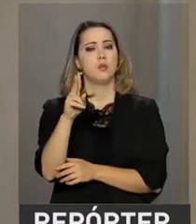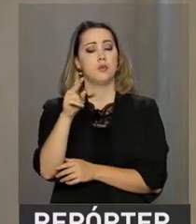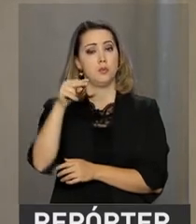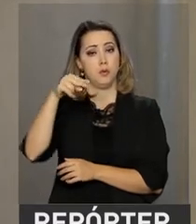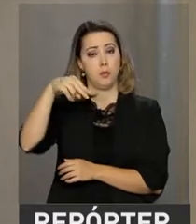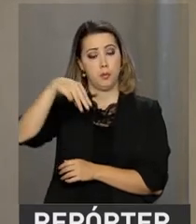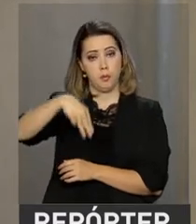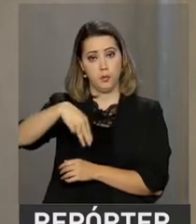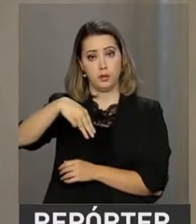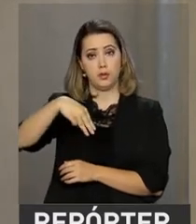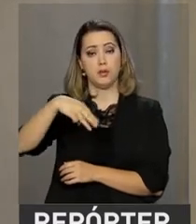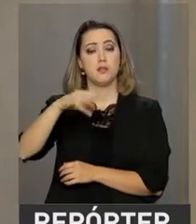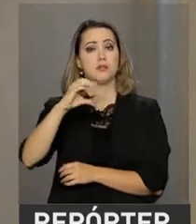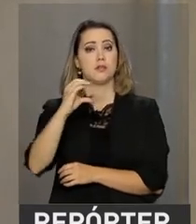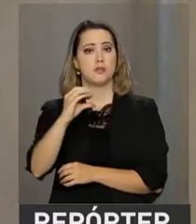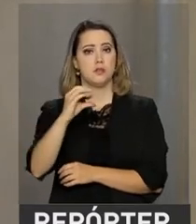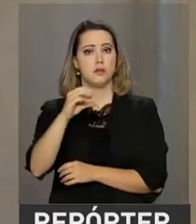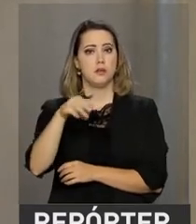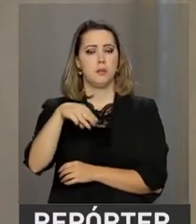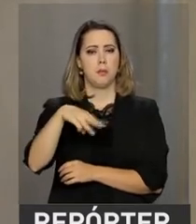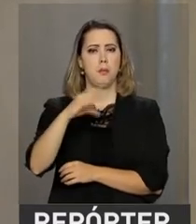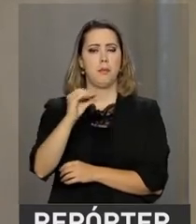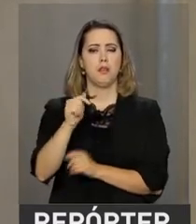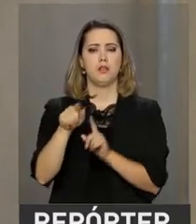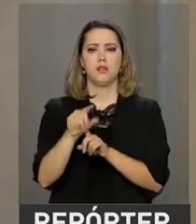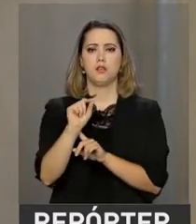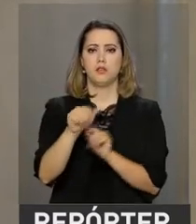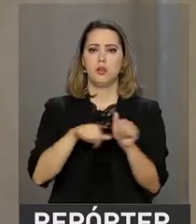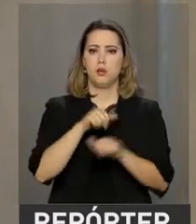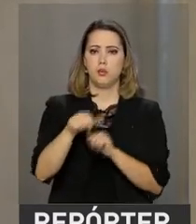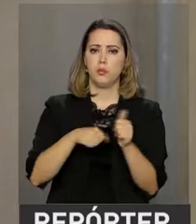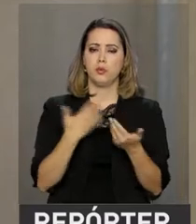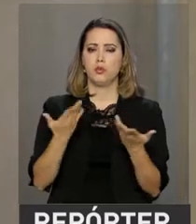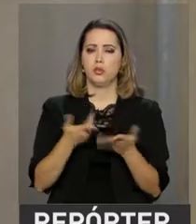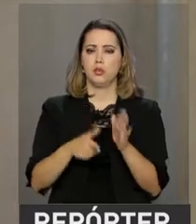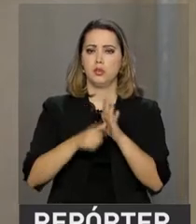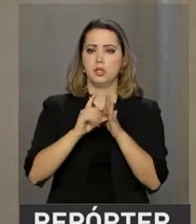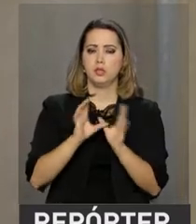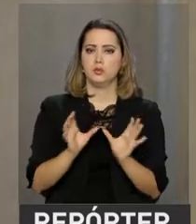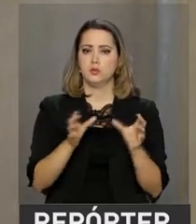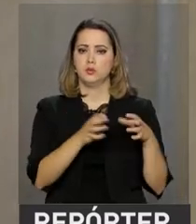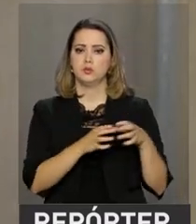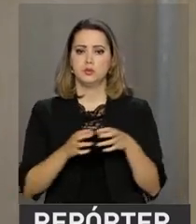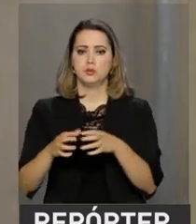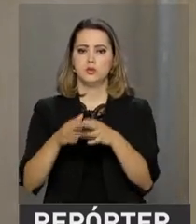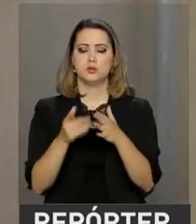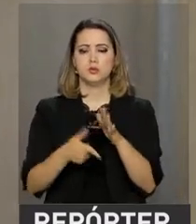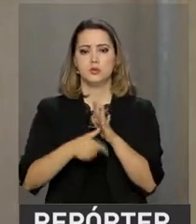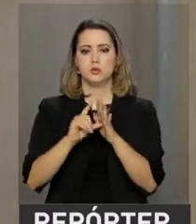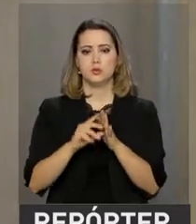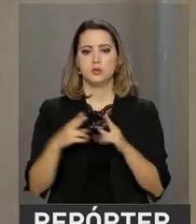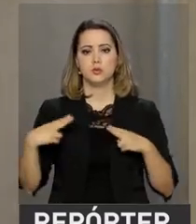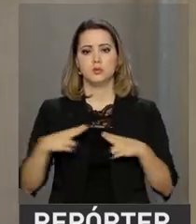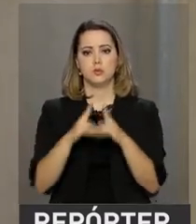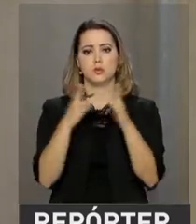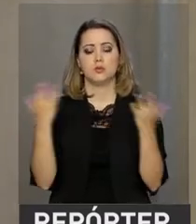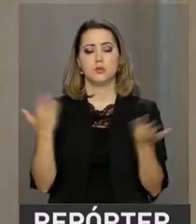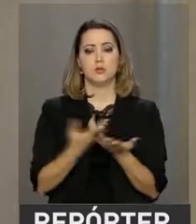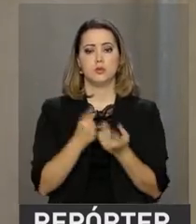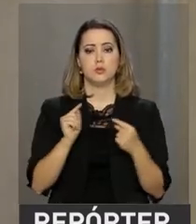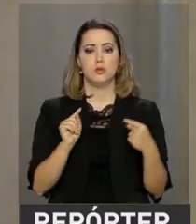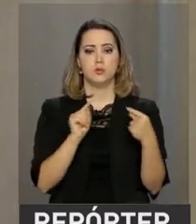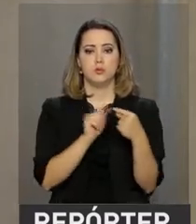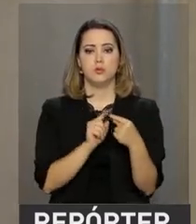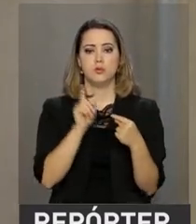Clima, que muda aquela abordagem setorial que nós tínhamos pré-Acordo de Paris e agora